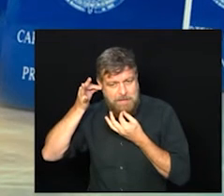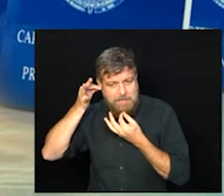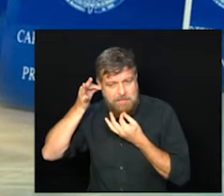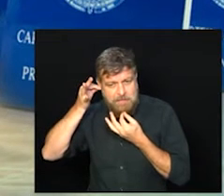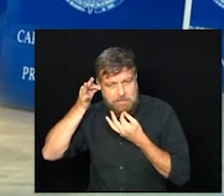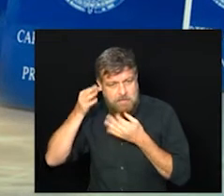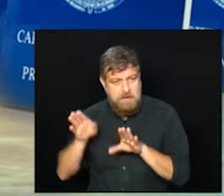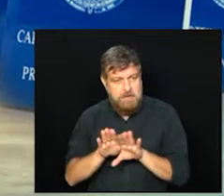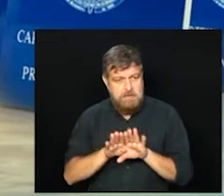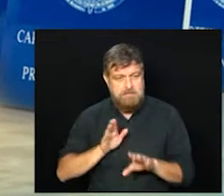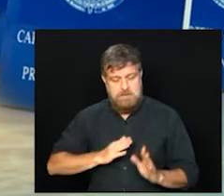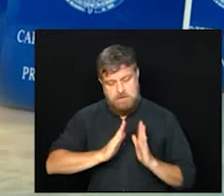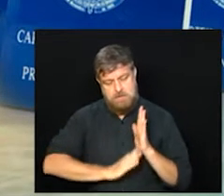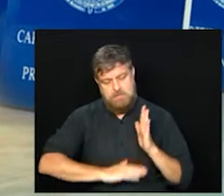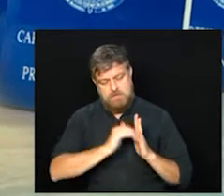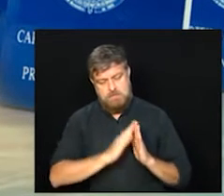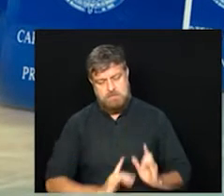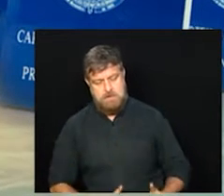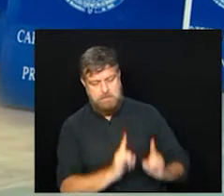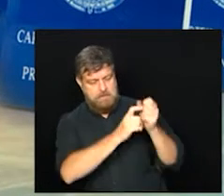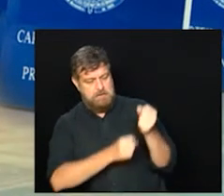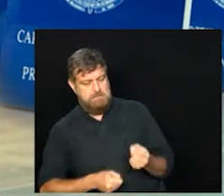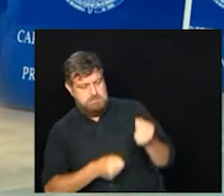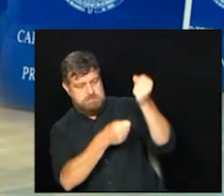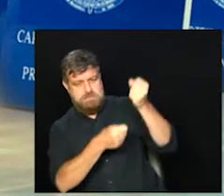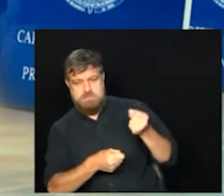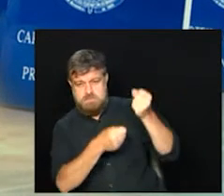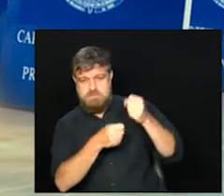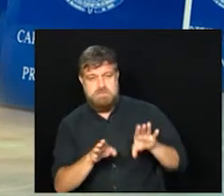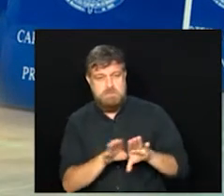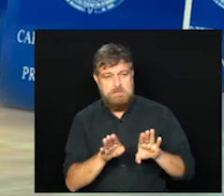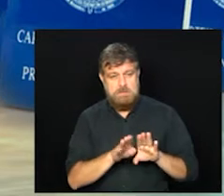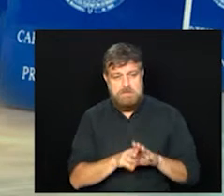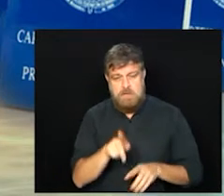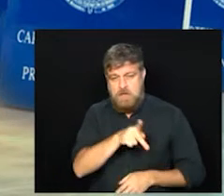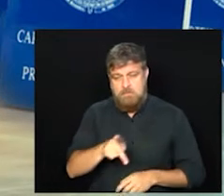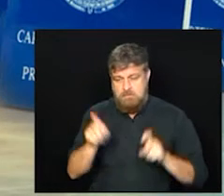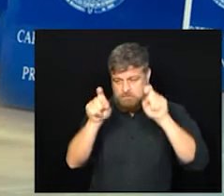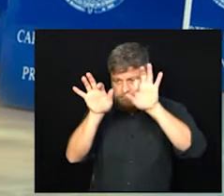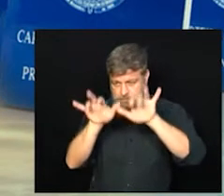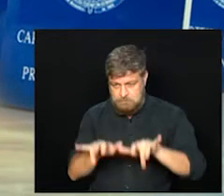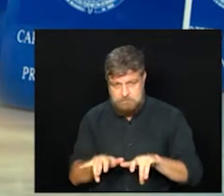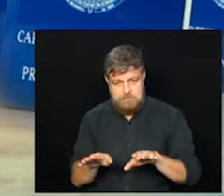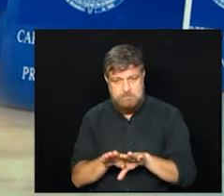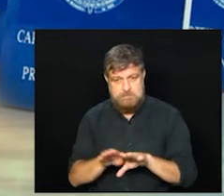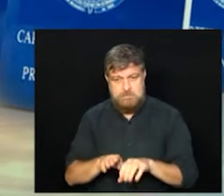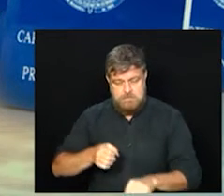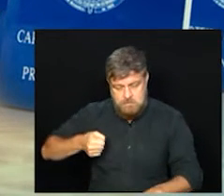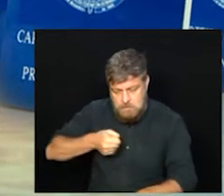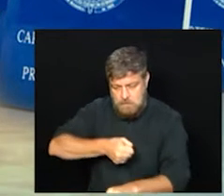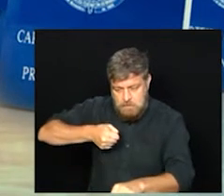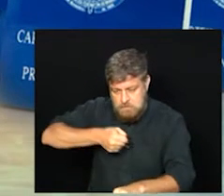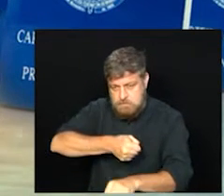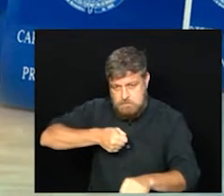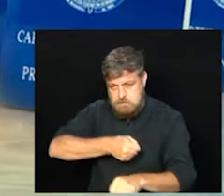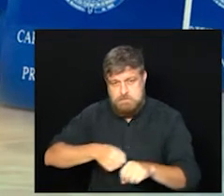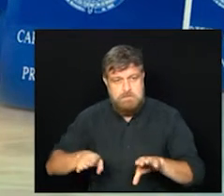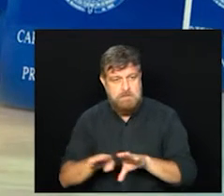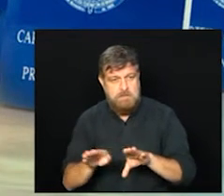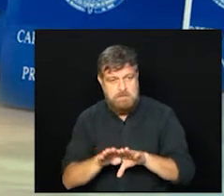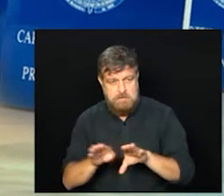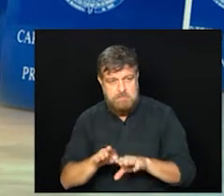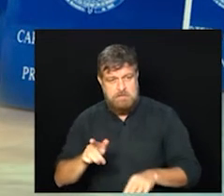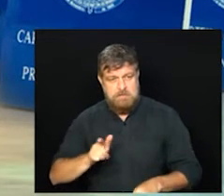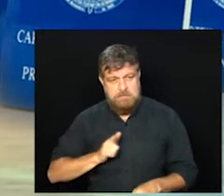pedreiro, pintor de edifícios, professor de informática, serralheiro, torneiro